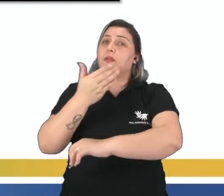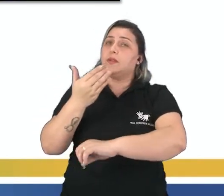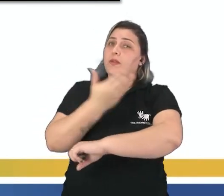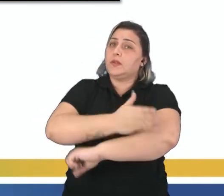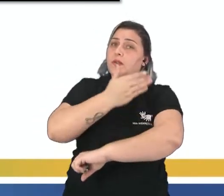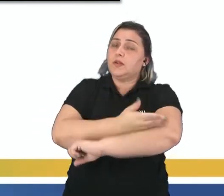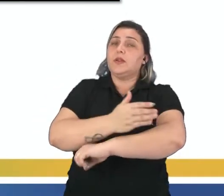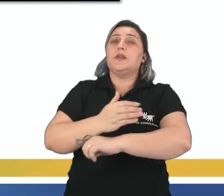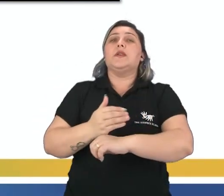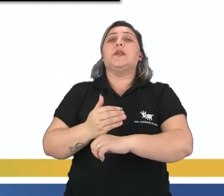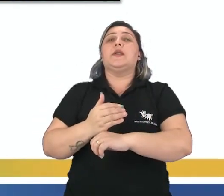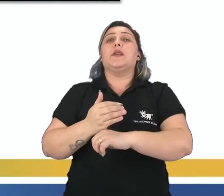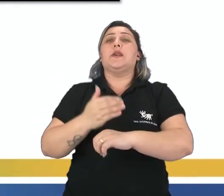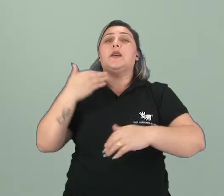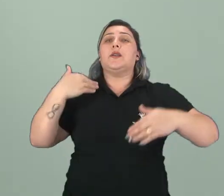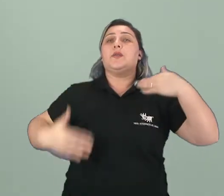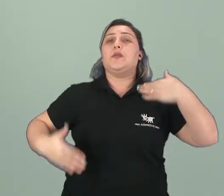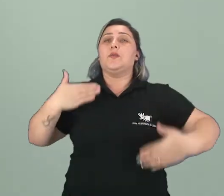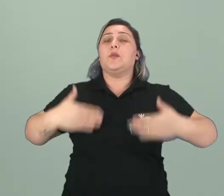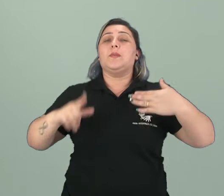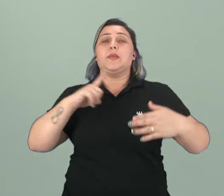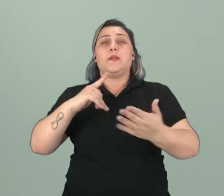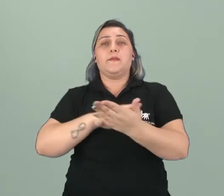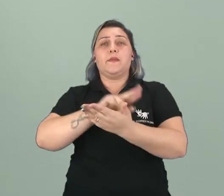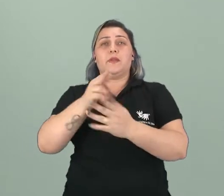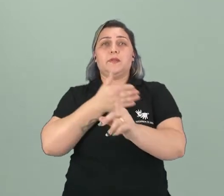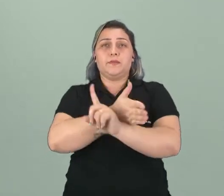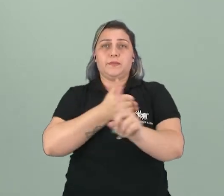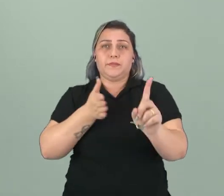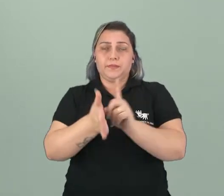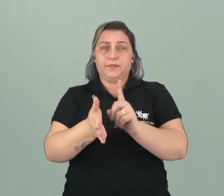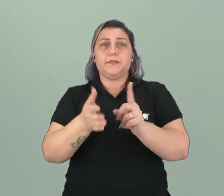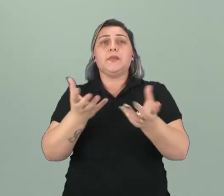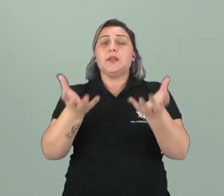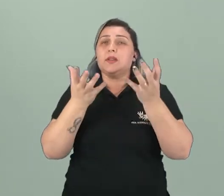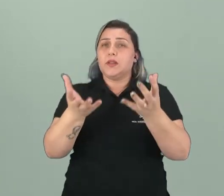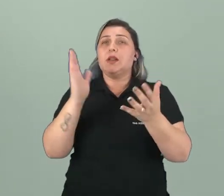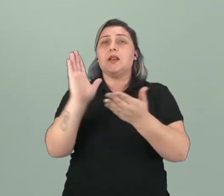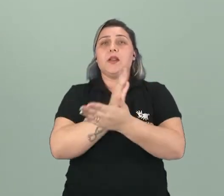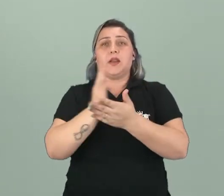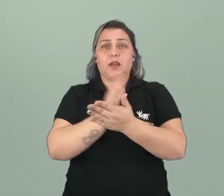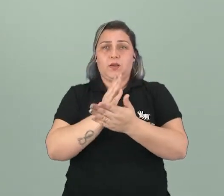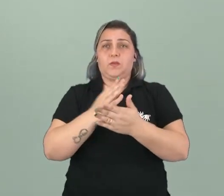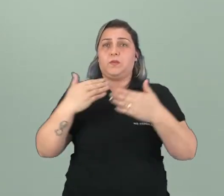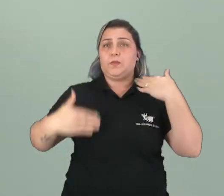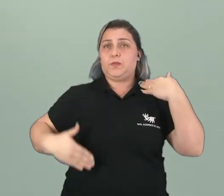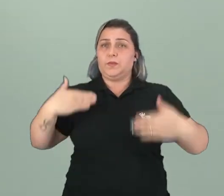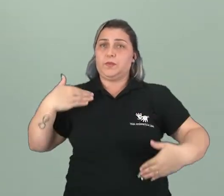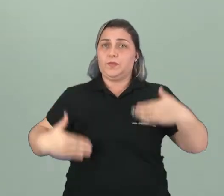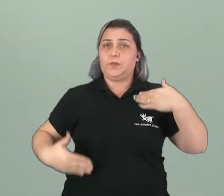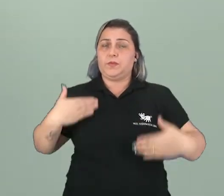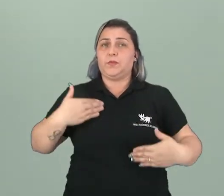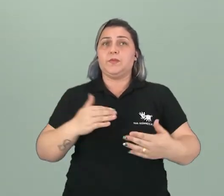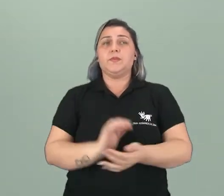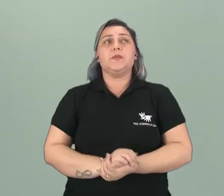né? Existem várias modalidades que elas requerem alguns biotipos físicos, né?